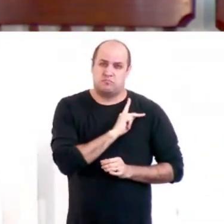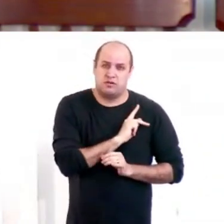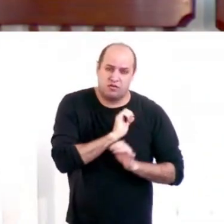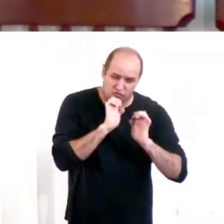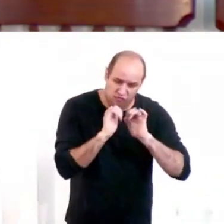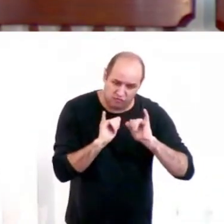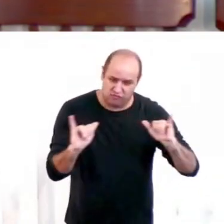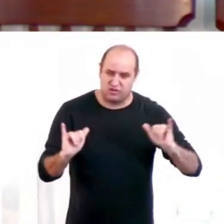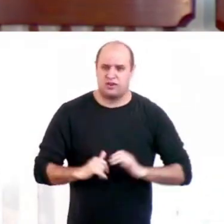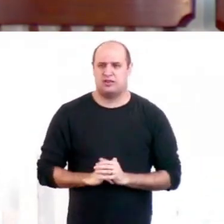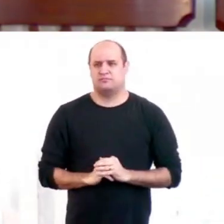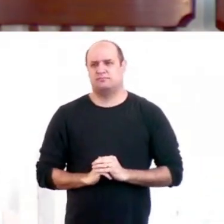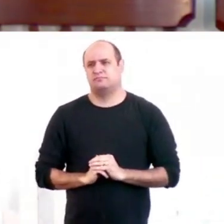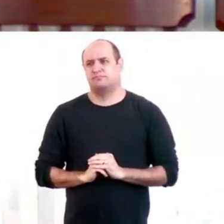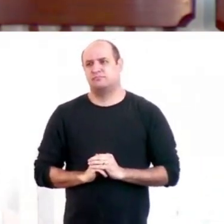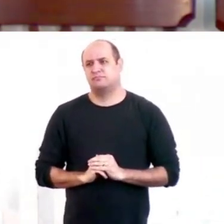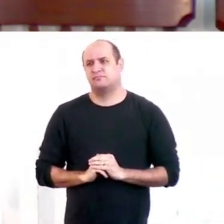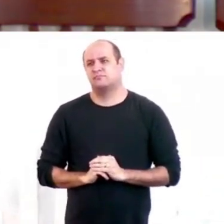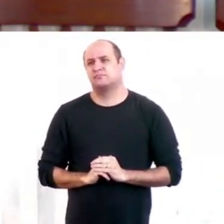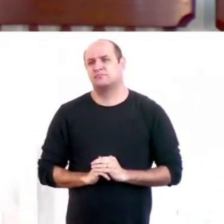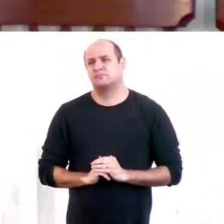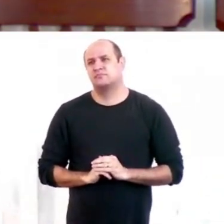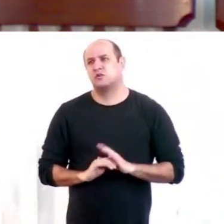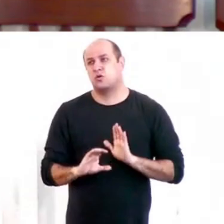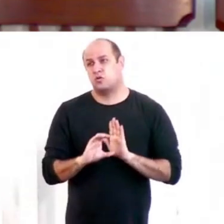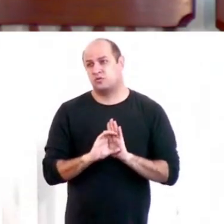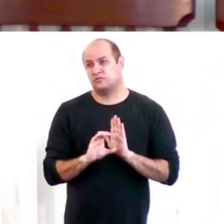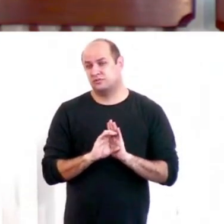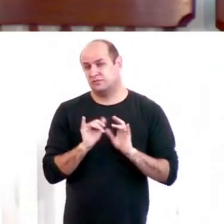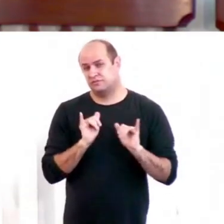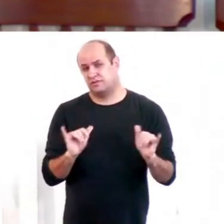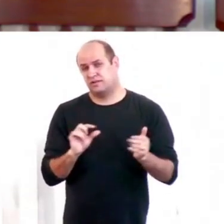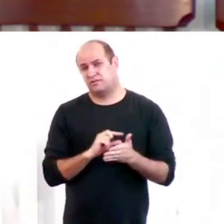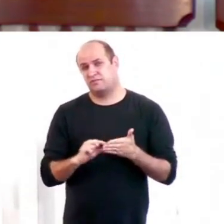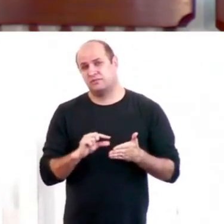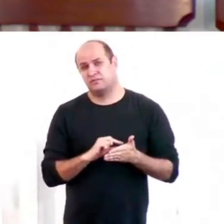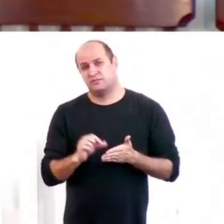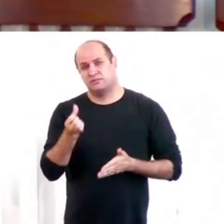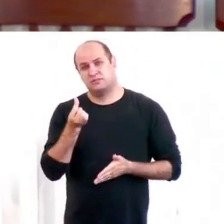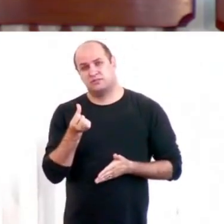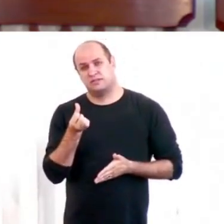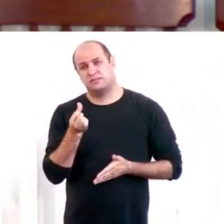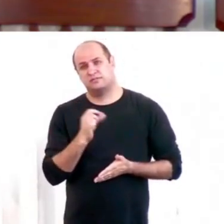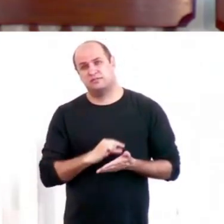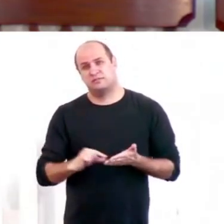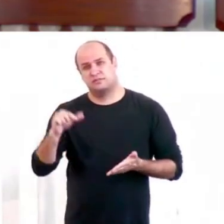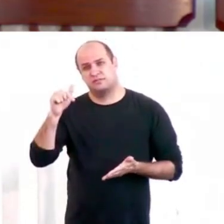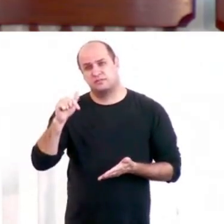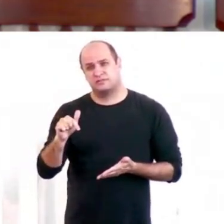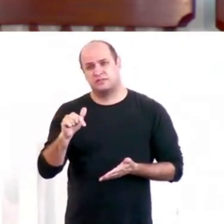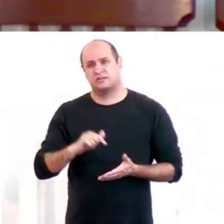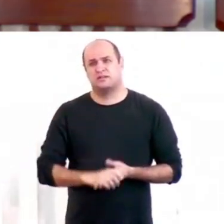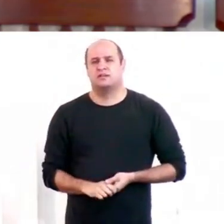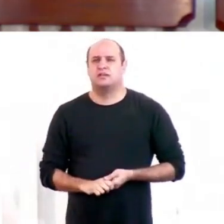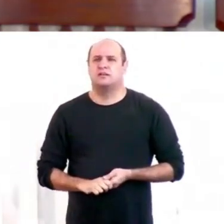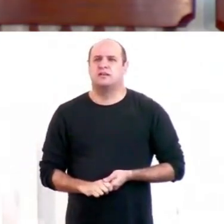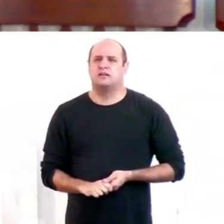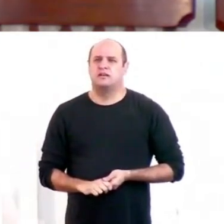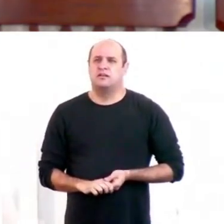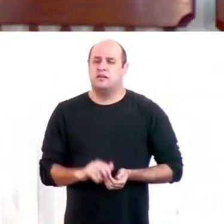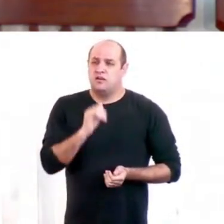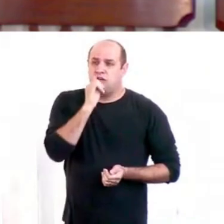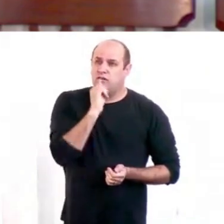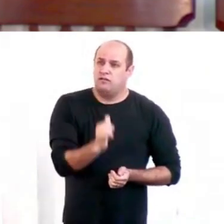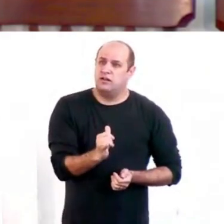comentando em Colossenses. Aqui no versículo 6, 7 que estávamos acompanhando, diz: